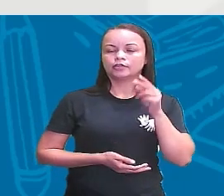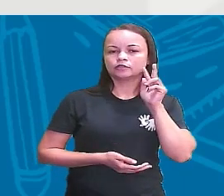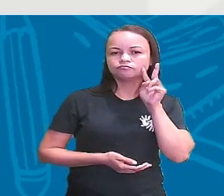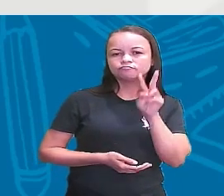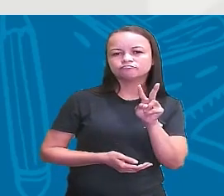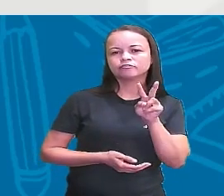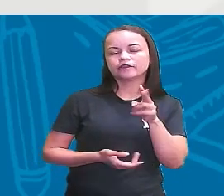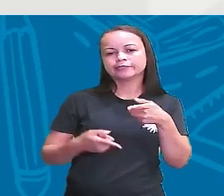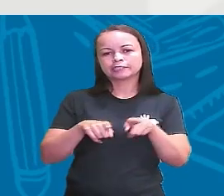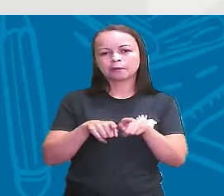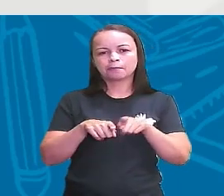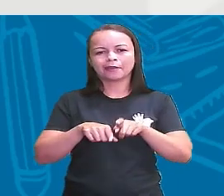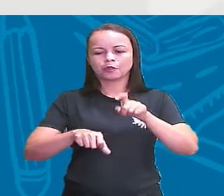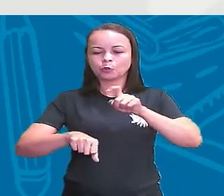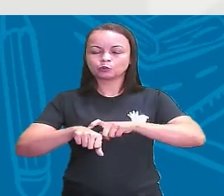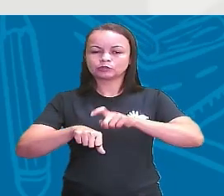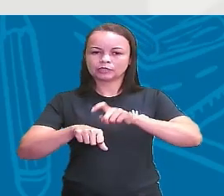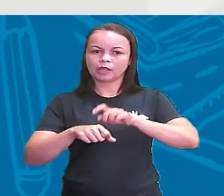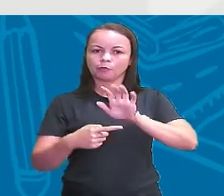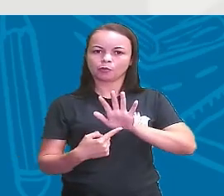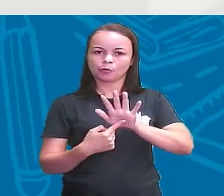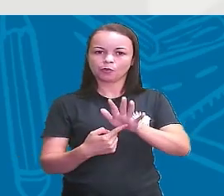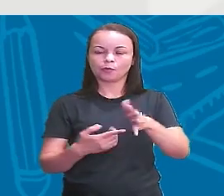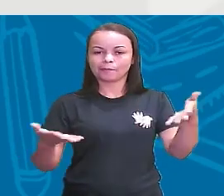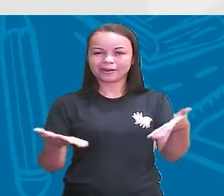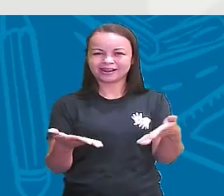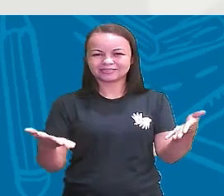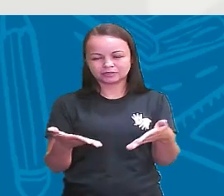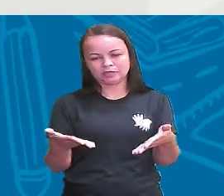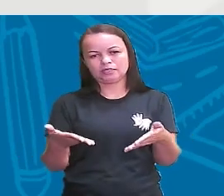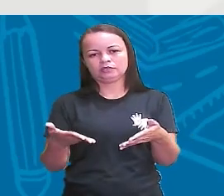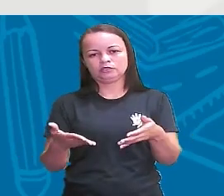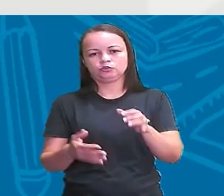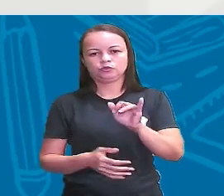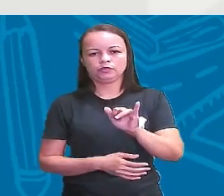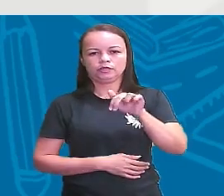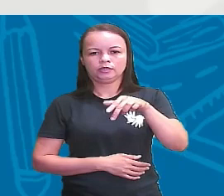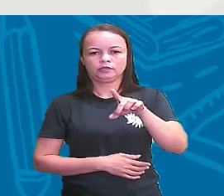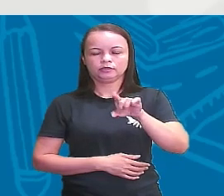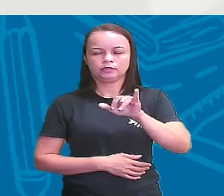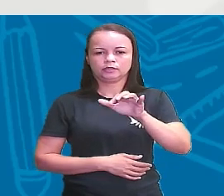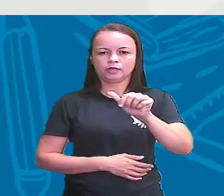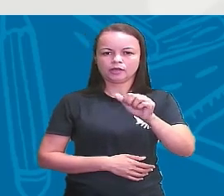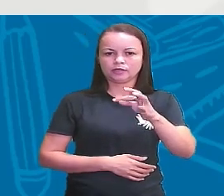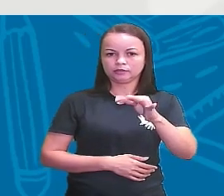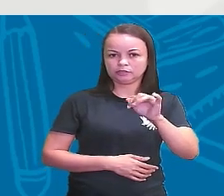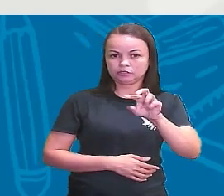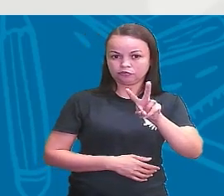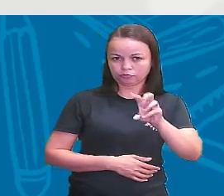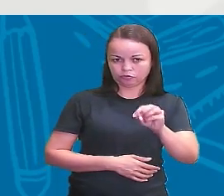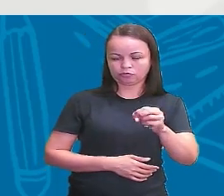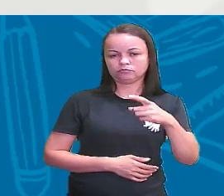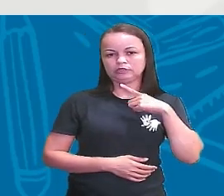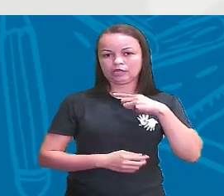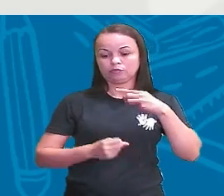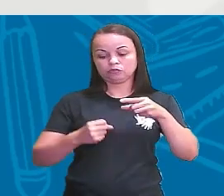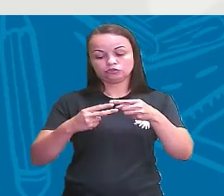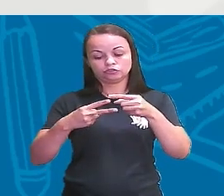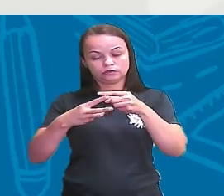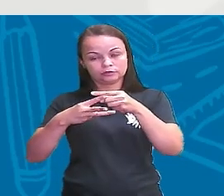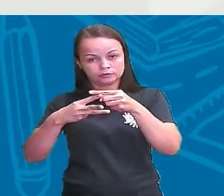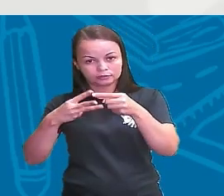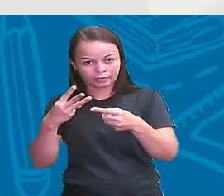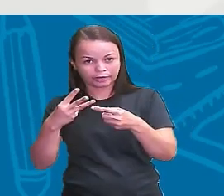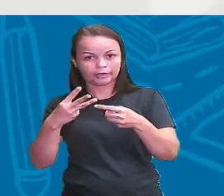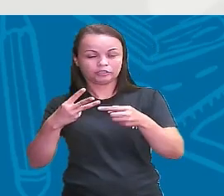o tempo presente do indicativo. A gente tem 3 tempos verbais principais,